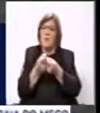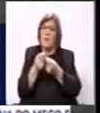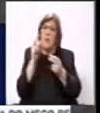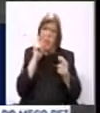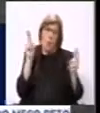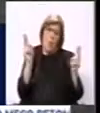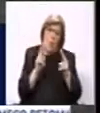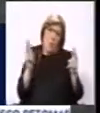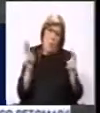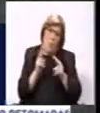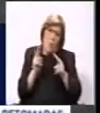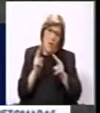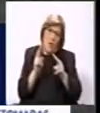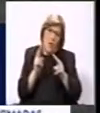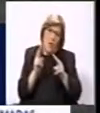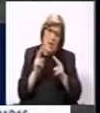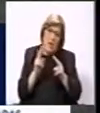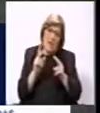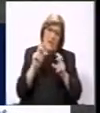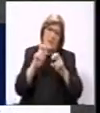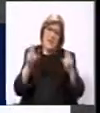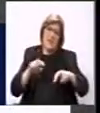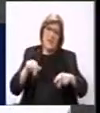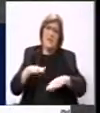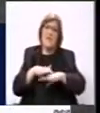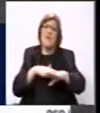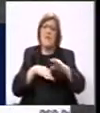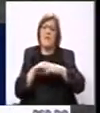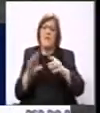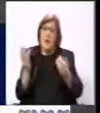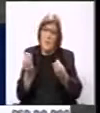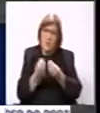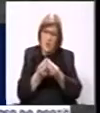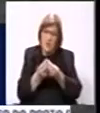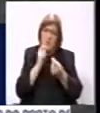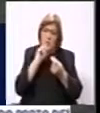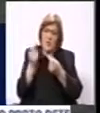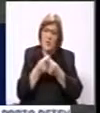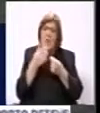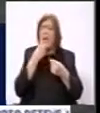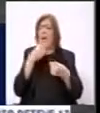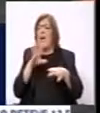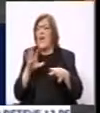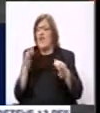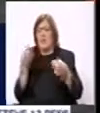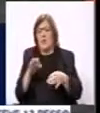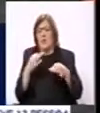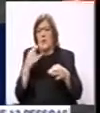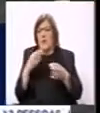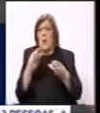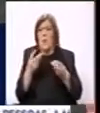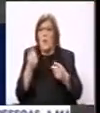lar dos agentes internacionais sobre o que fazemos e aproximá-los e deixar o lixo orçamental porque a essa qualidade